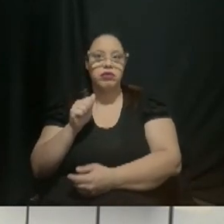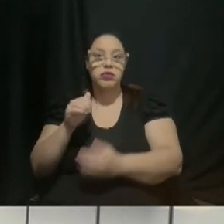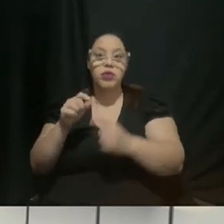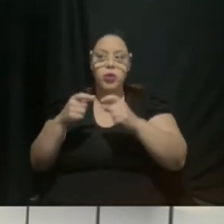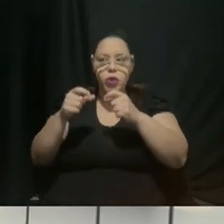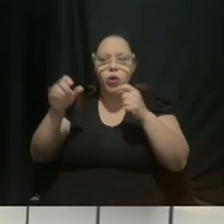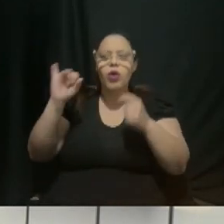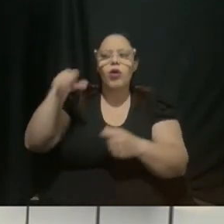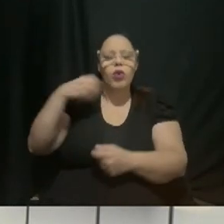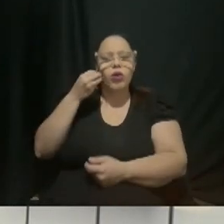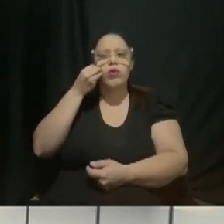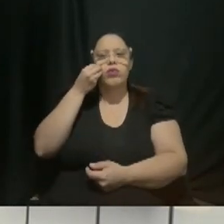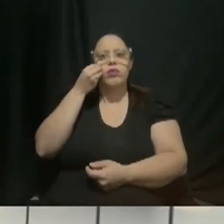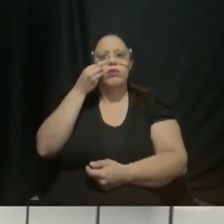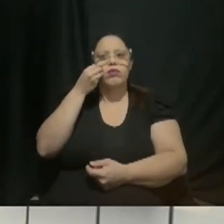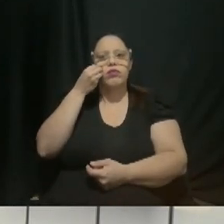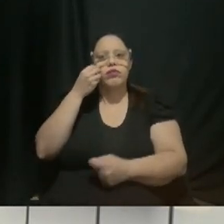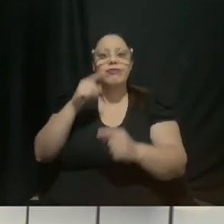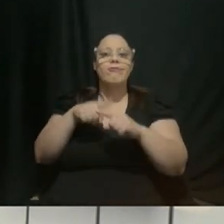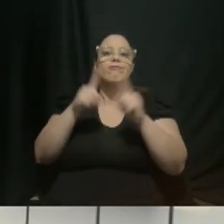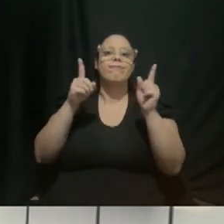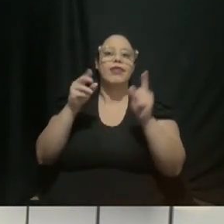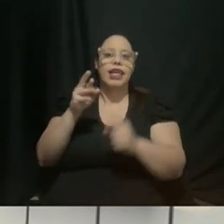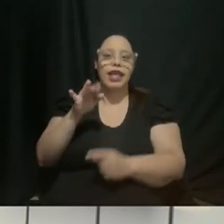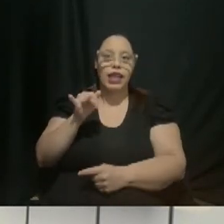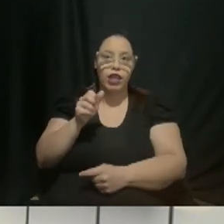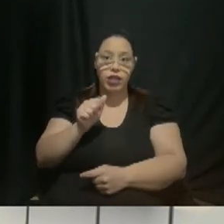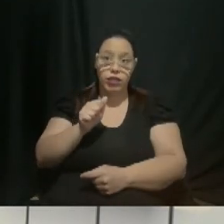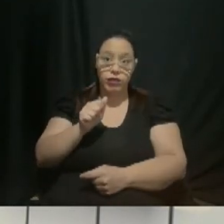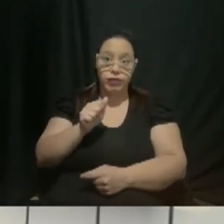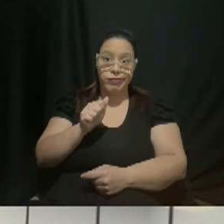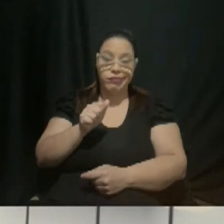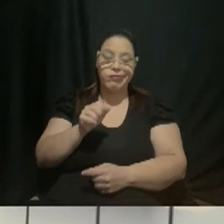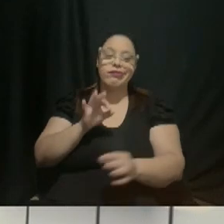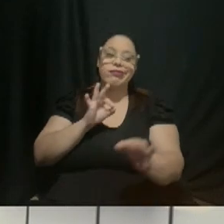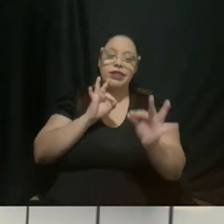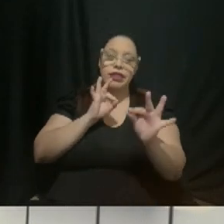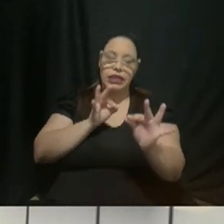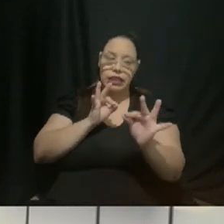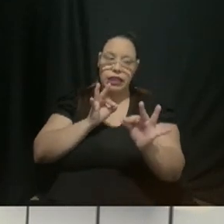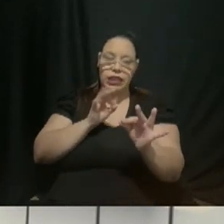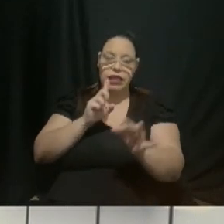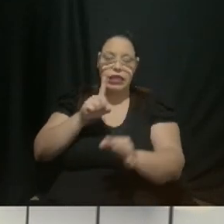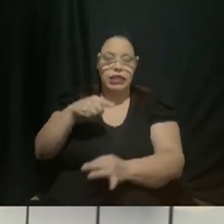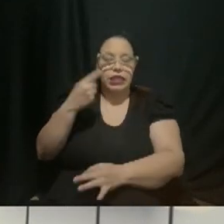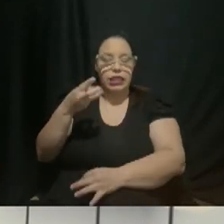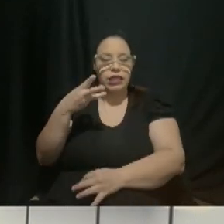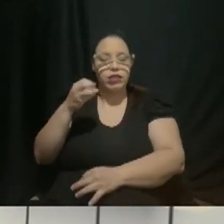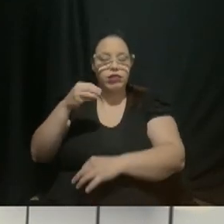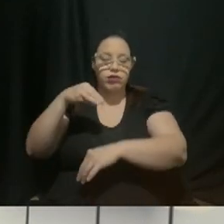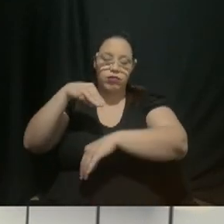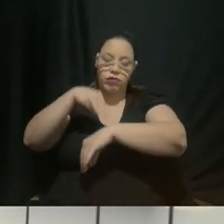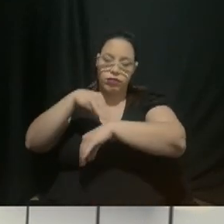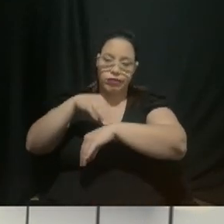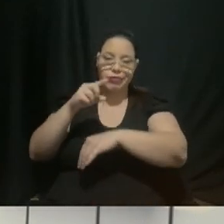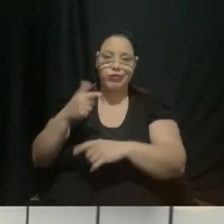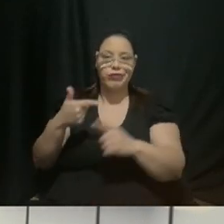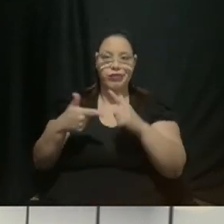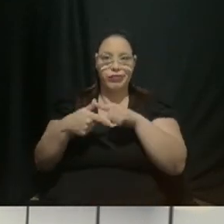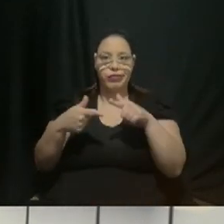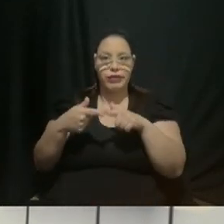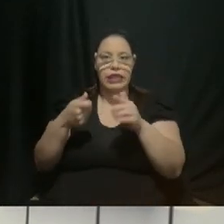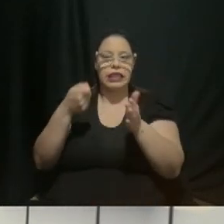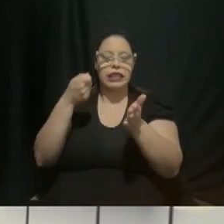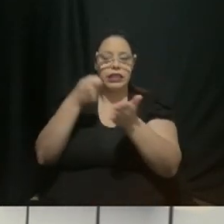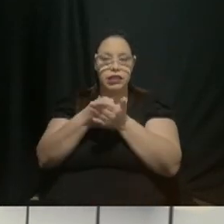oportunidades, mas o Ceará estava com a pontaria em dia, né? Depois dos 30 minutos do segundo tempo, marcou 2 vezes, venceu mais